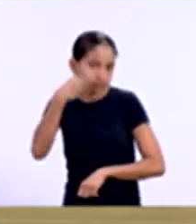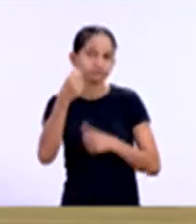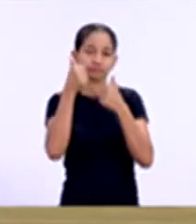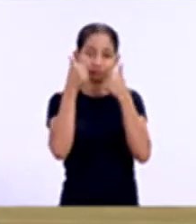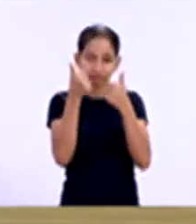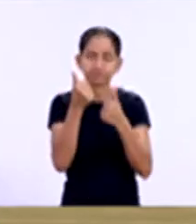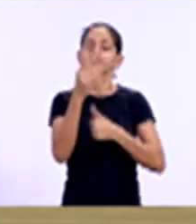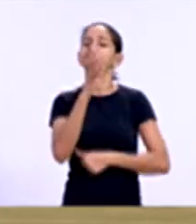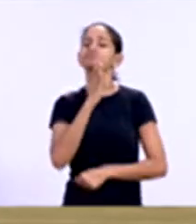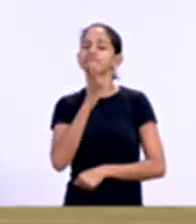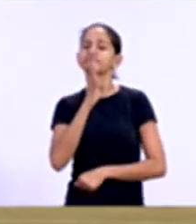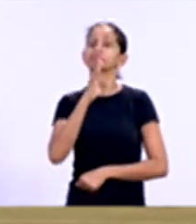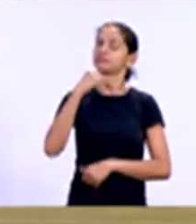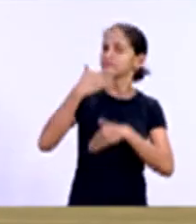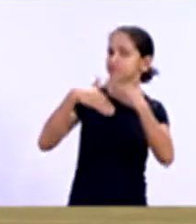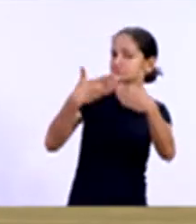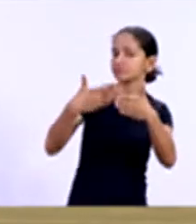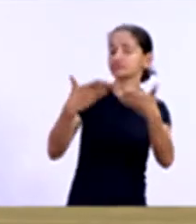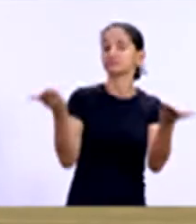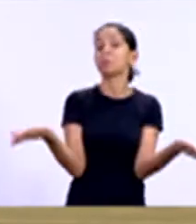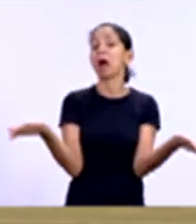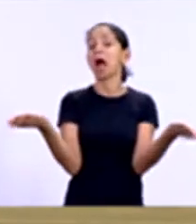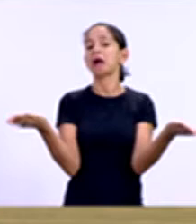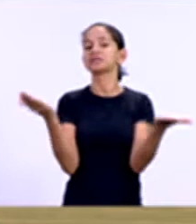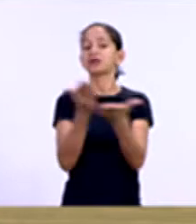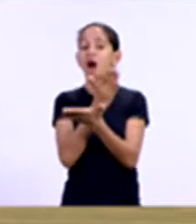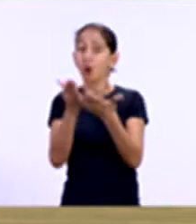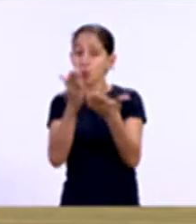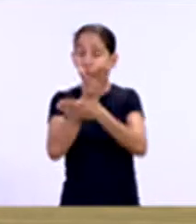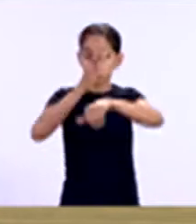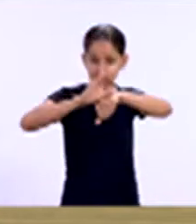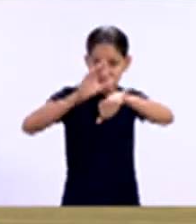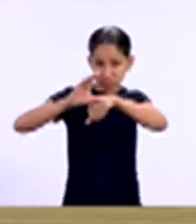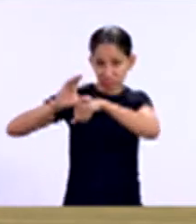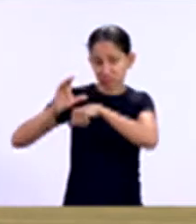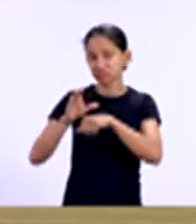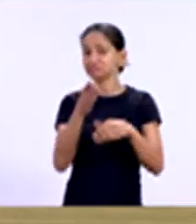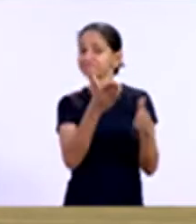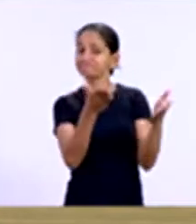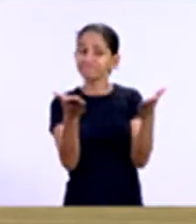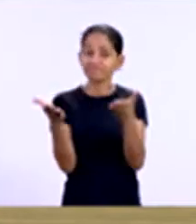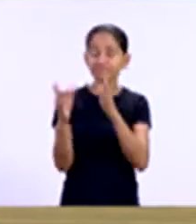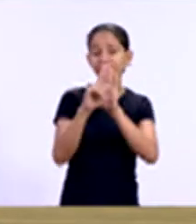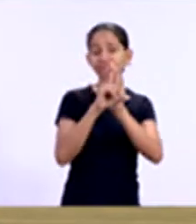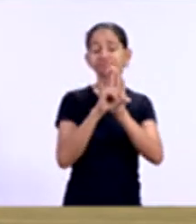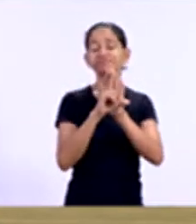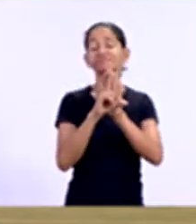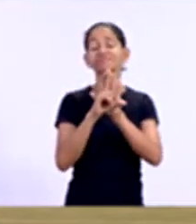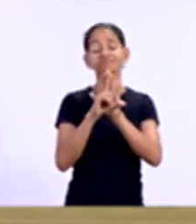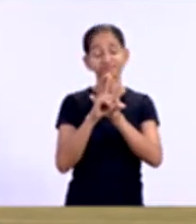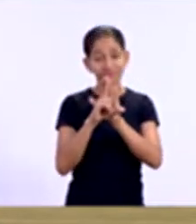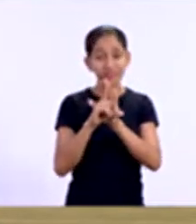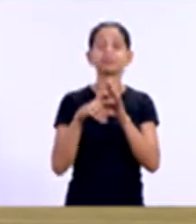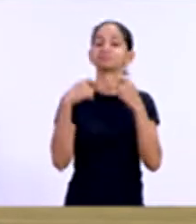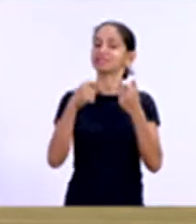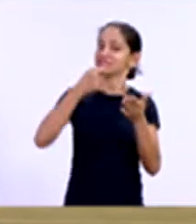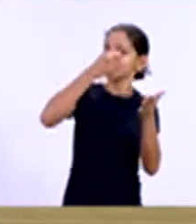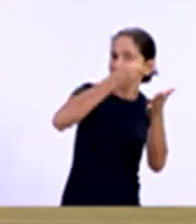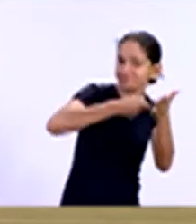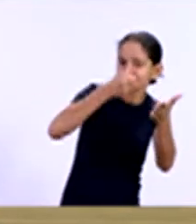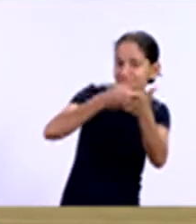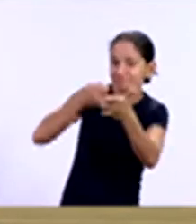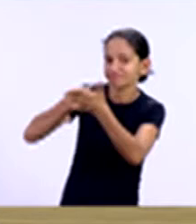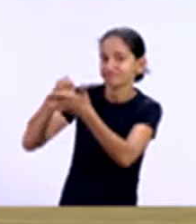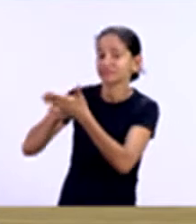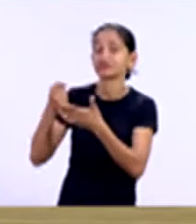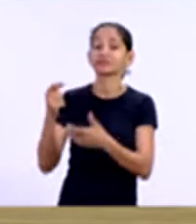pouco. Então, para conhecimento, sim. Só que alguns cursos precisam de uma legislação que legitima a sua validade, que